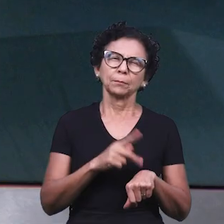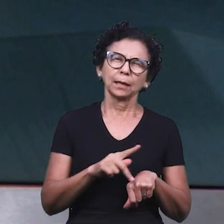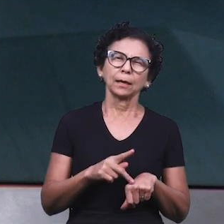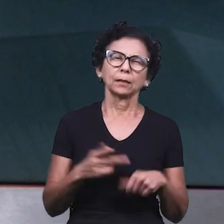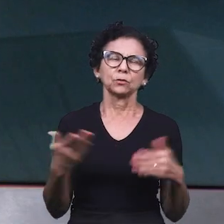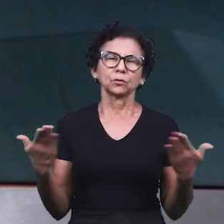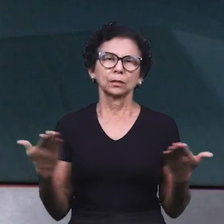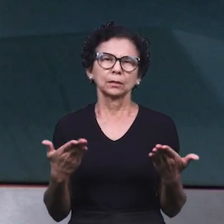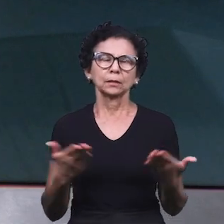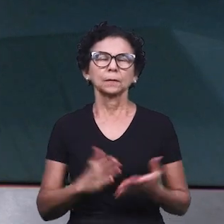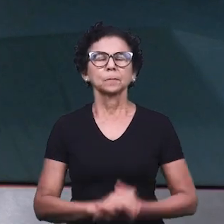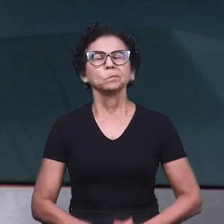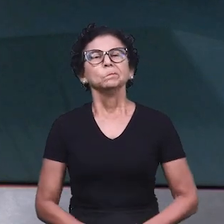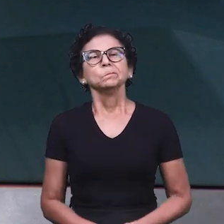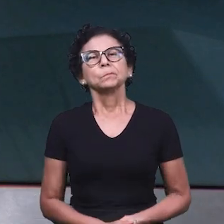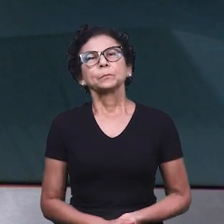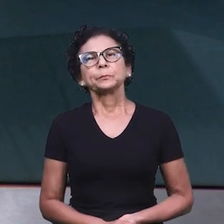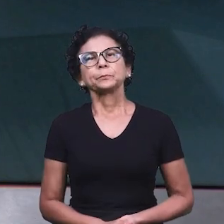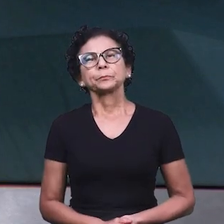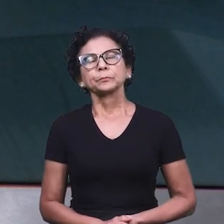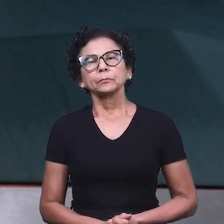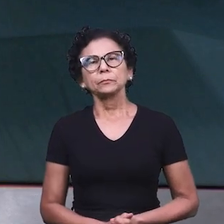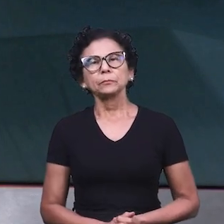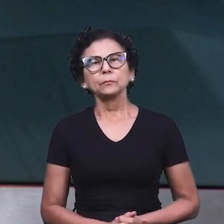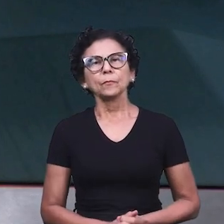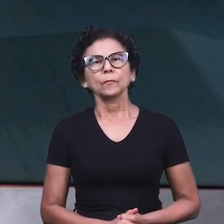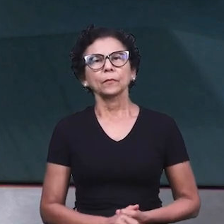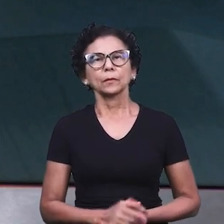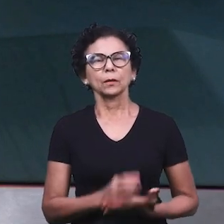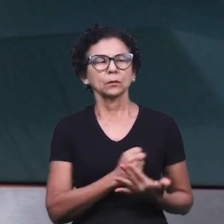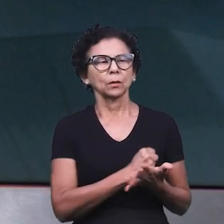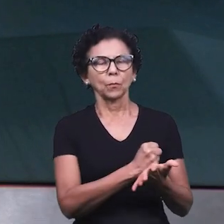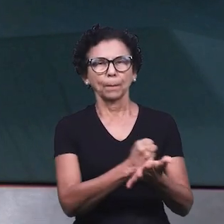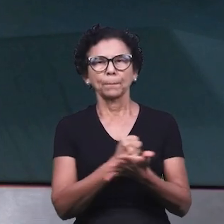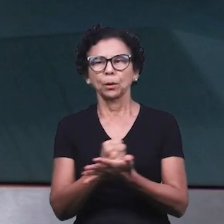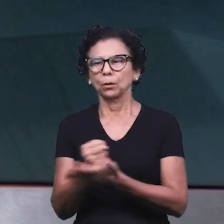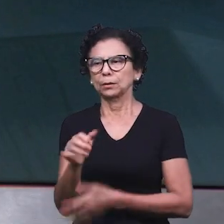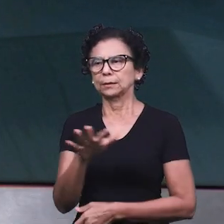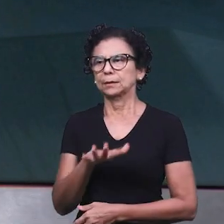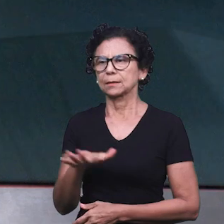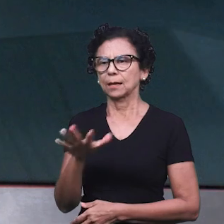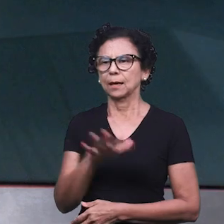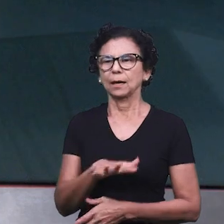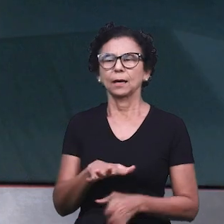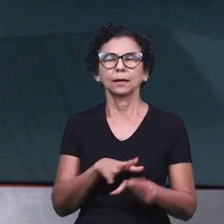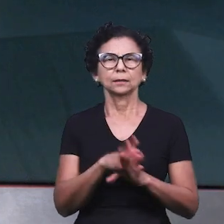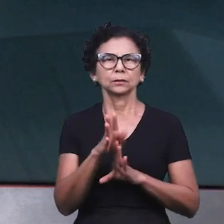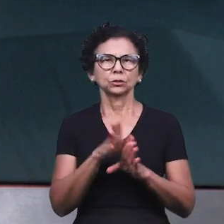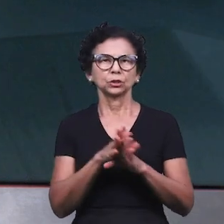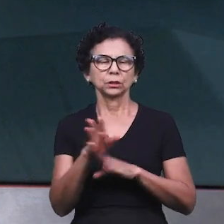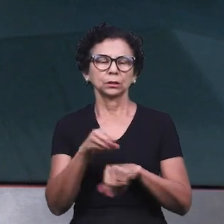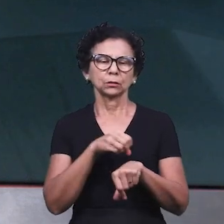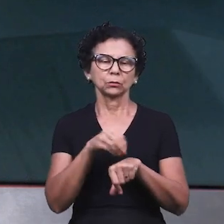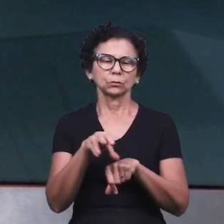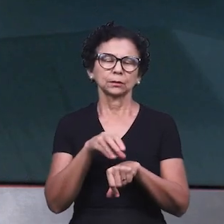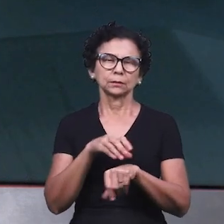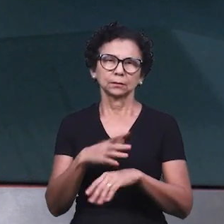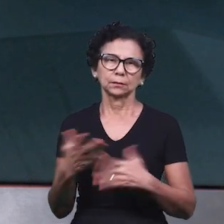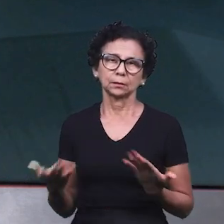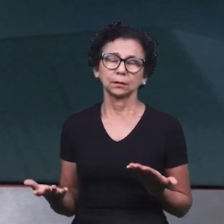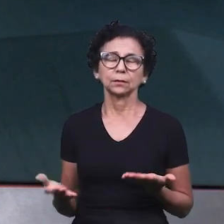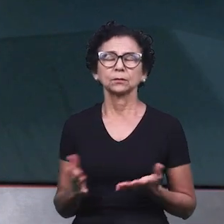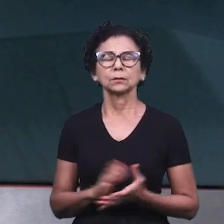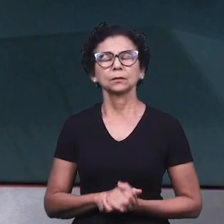trabalho que nós fazemos em consultoria nessa área e orientação